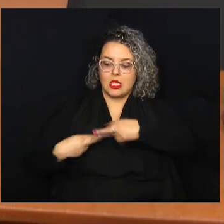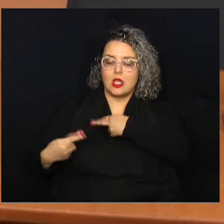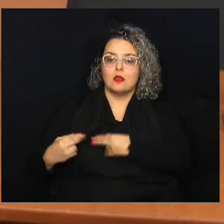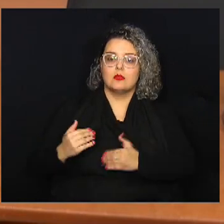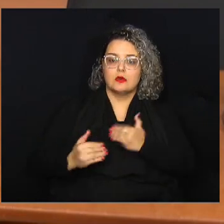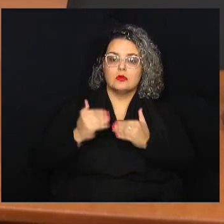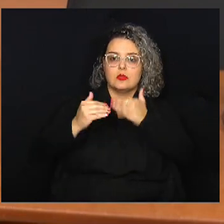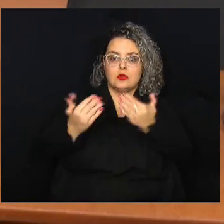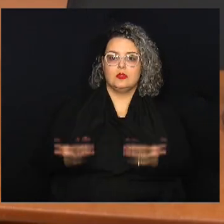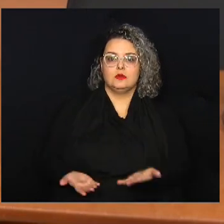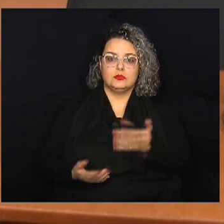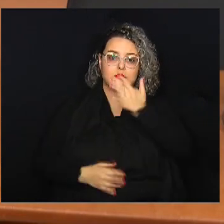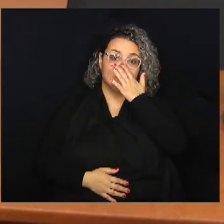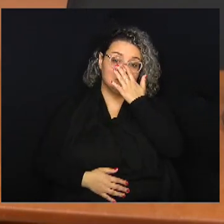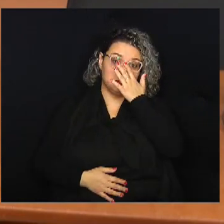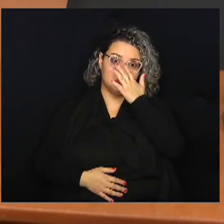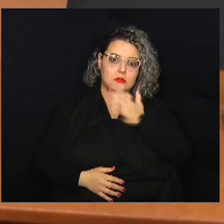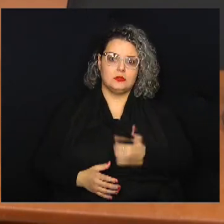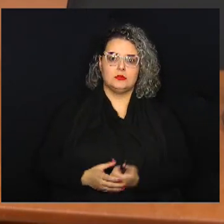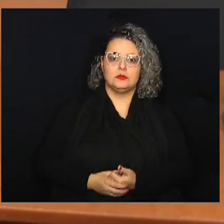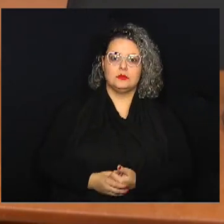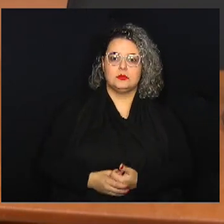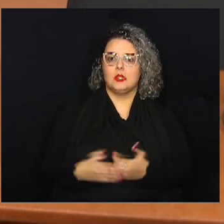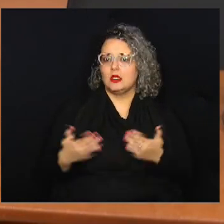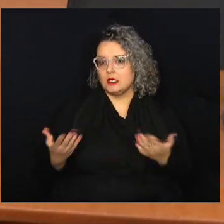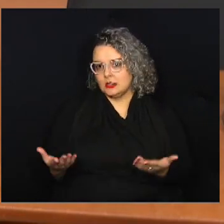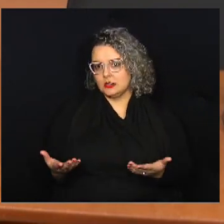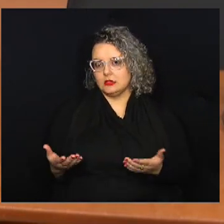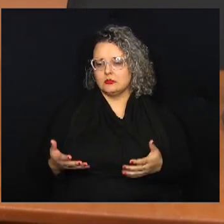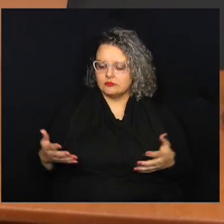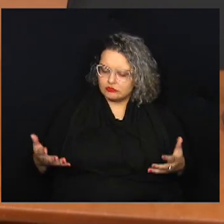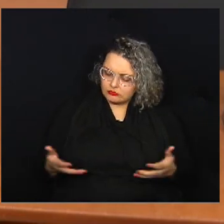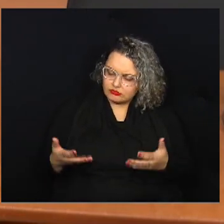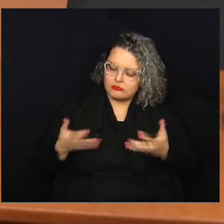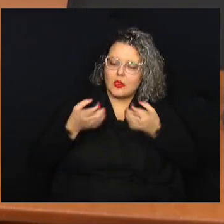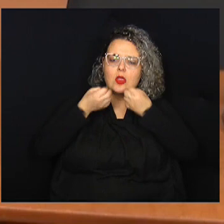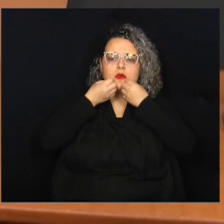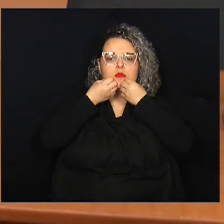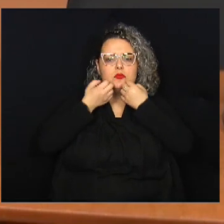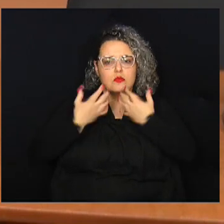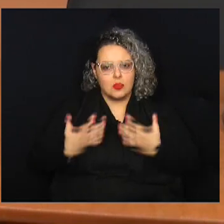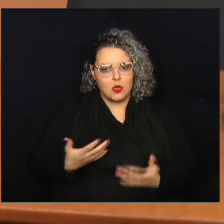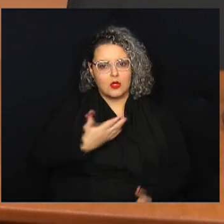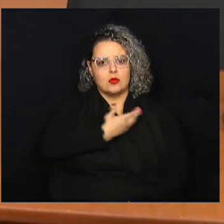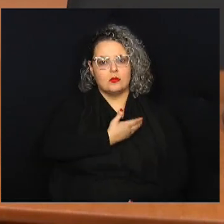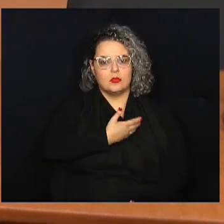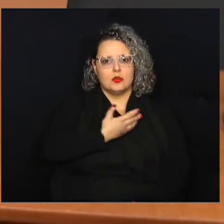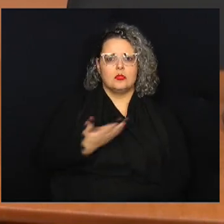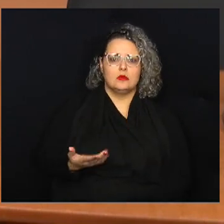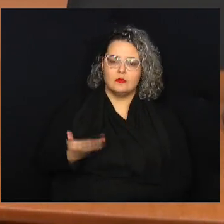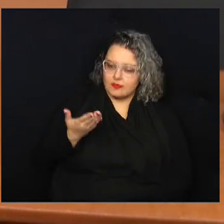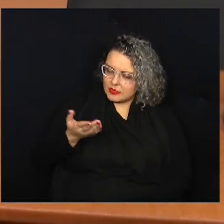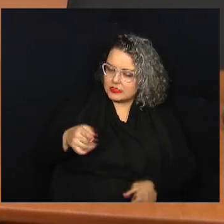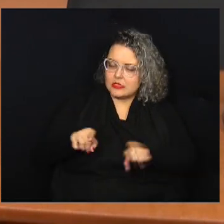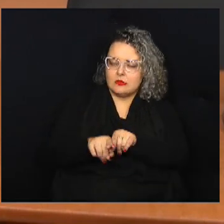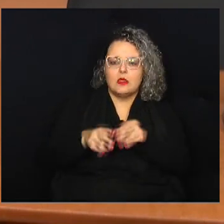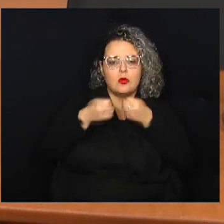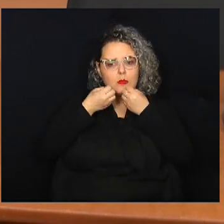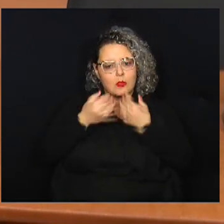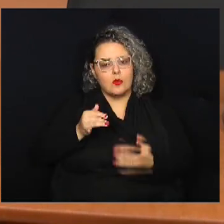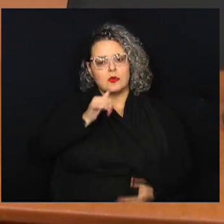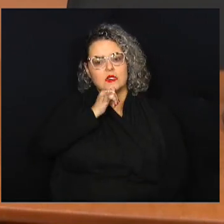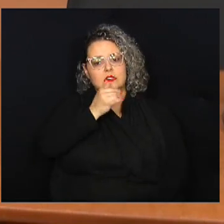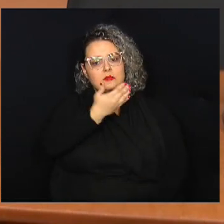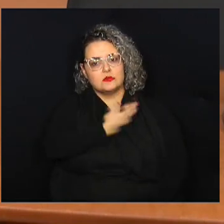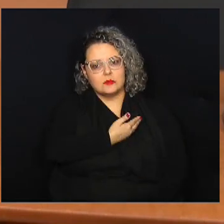constrói, né? Então, cultive as boas amizades, seja você também um bom exemplo de amigo,